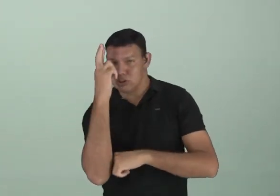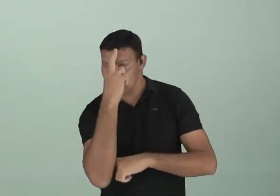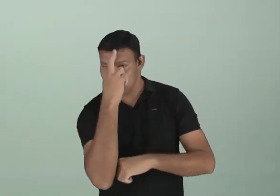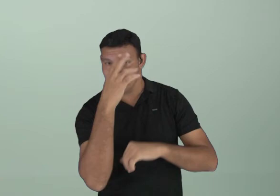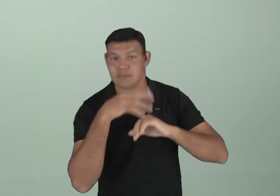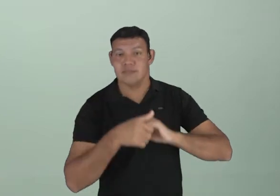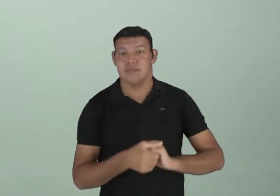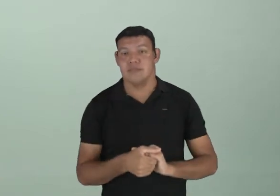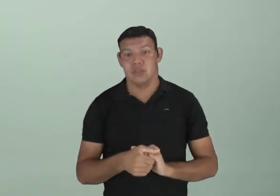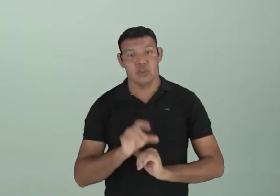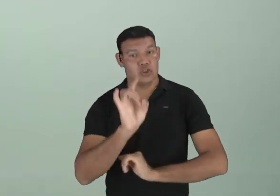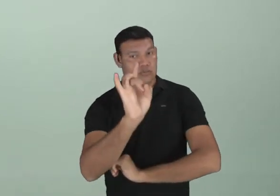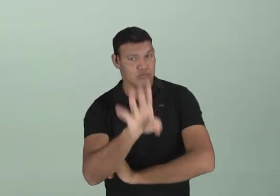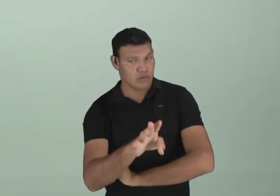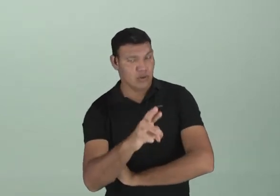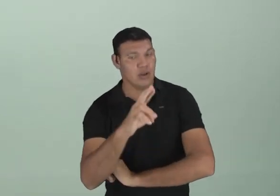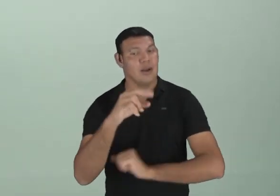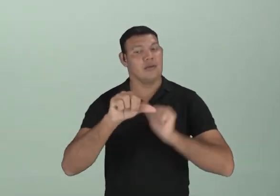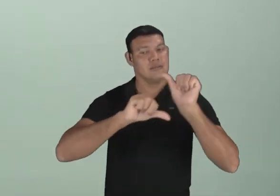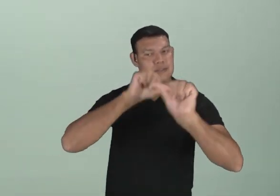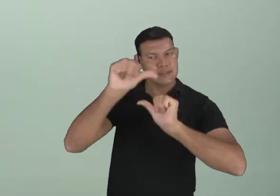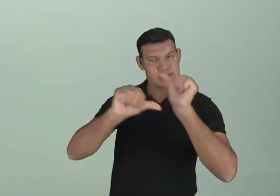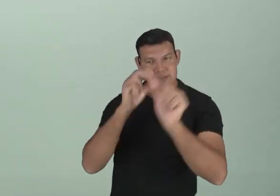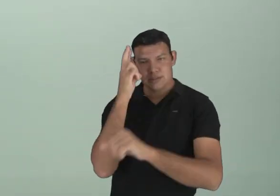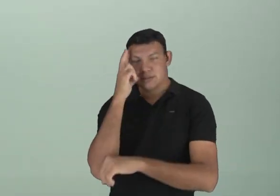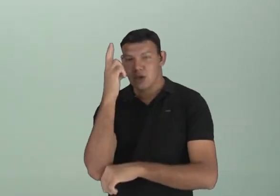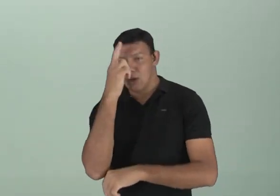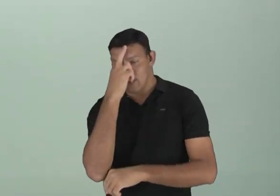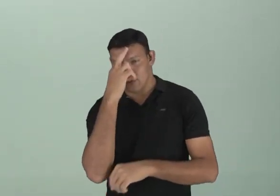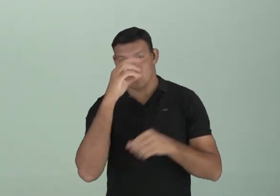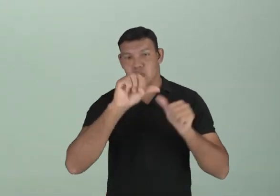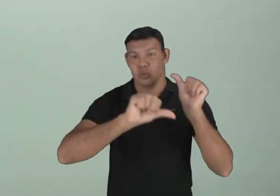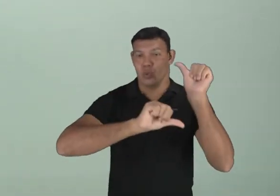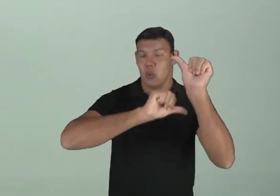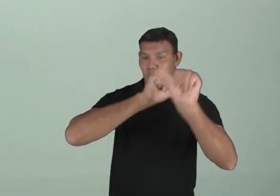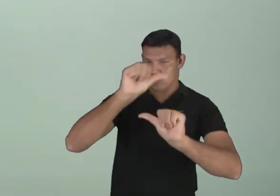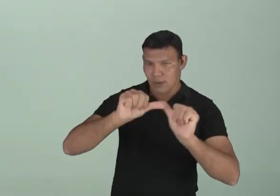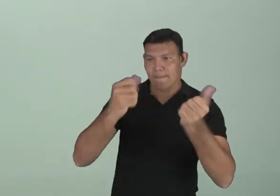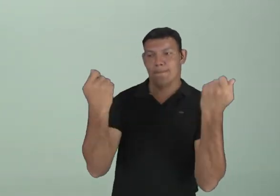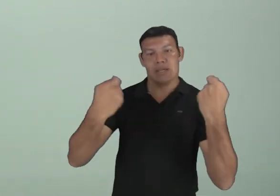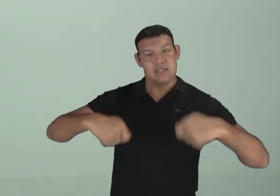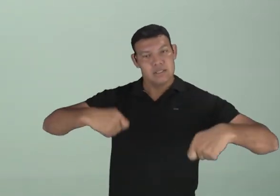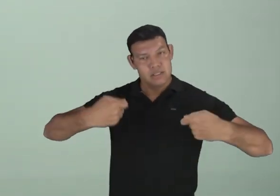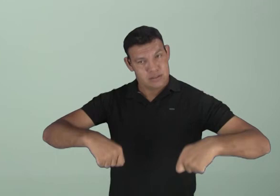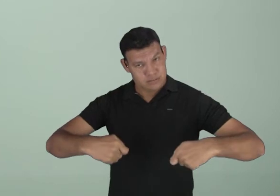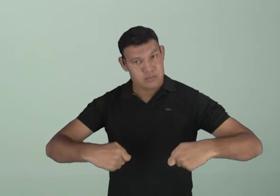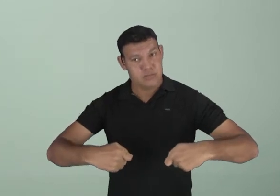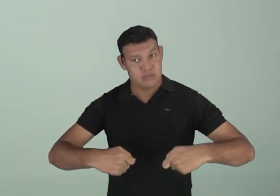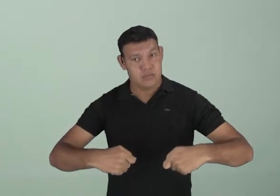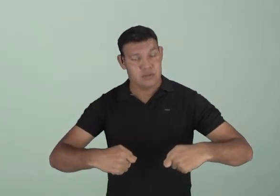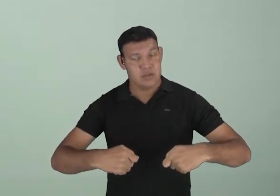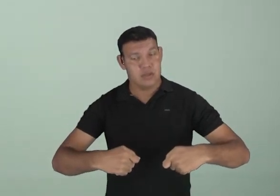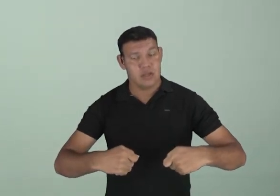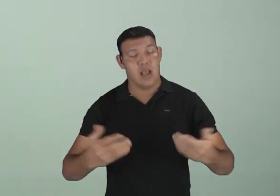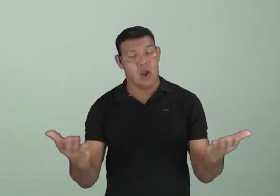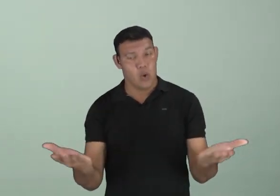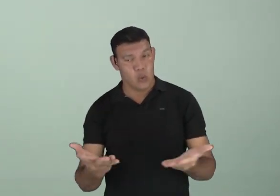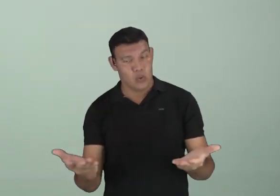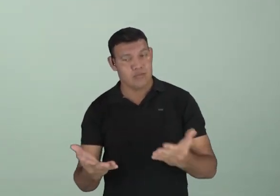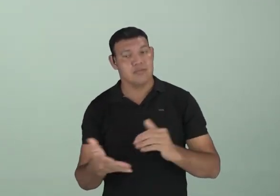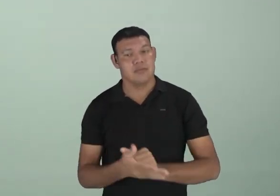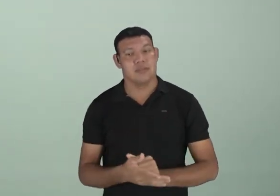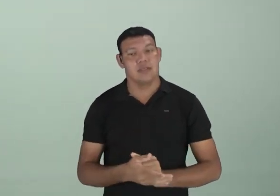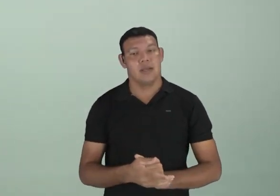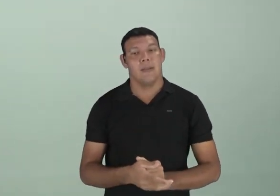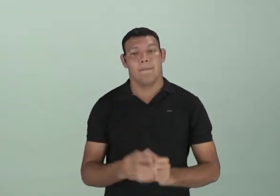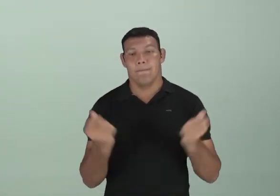histórica. Mas essa transformação histórica, as alterações que são necessárias neste modo de produção,